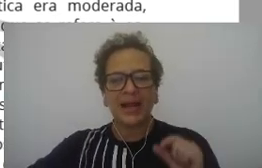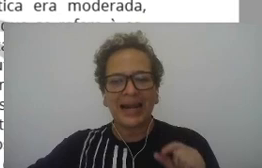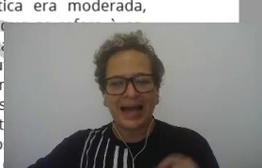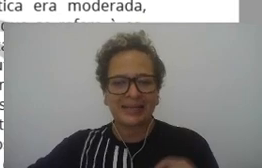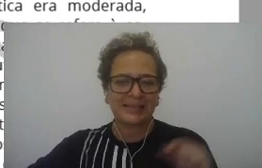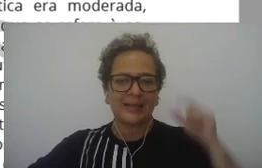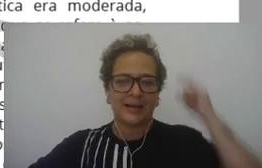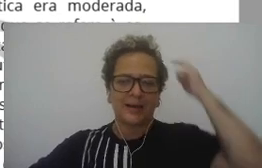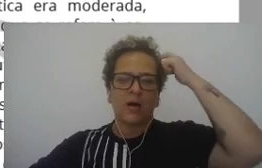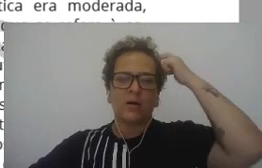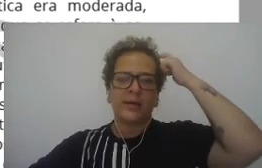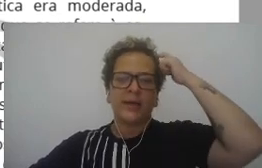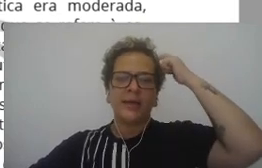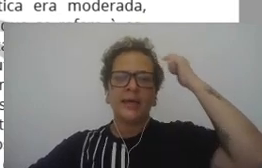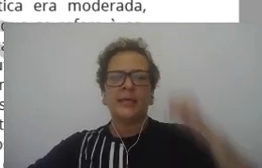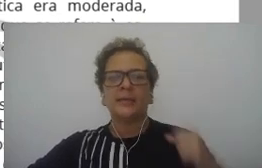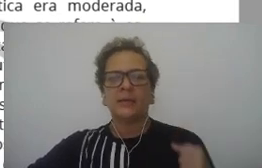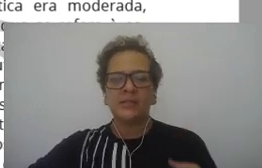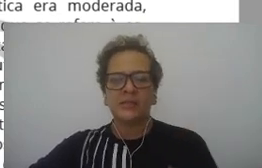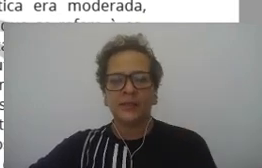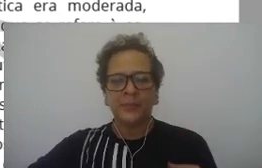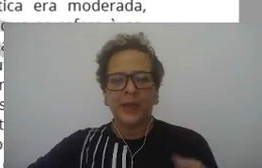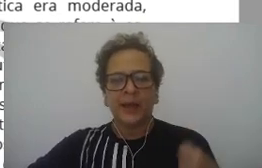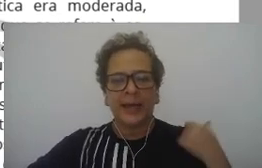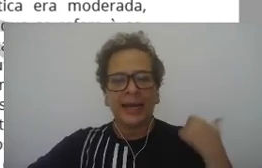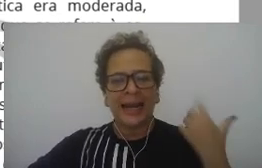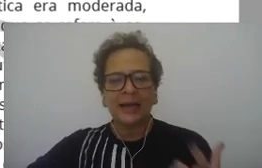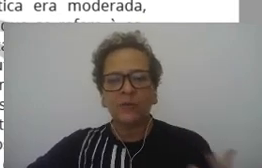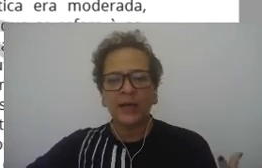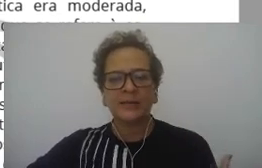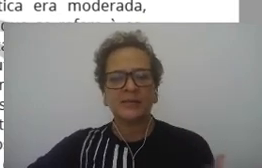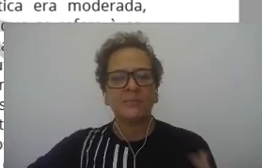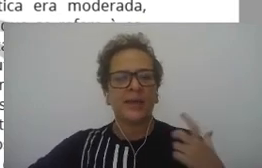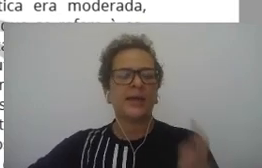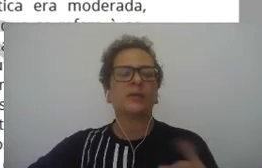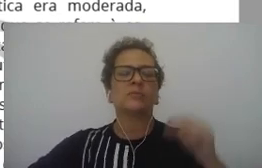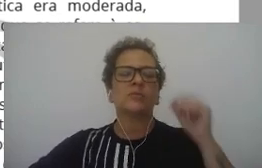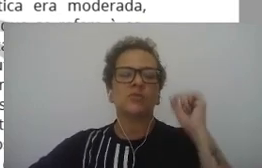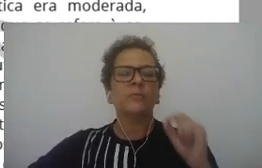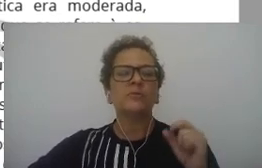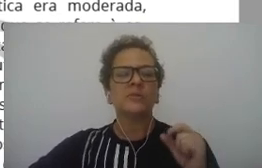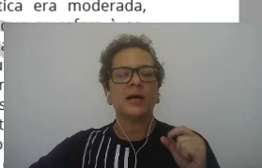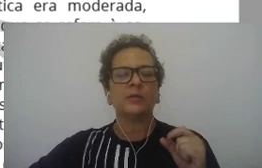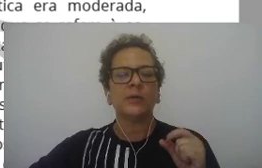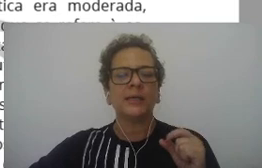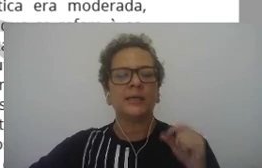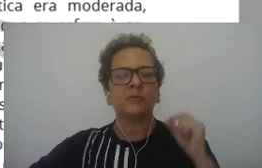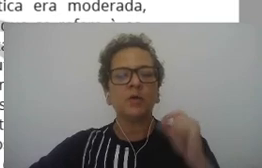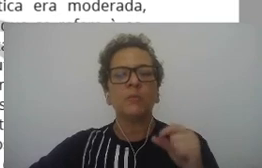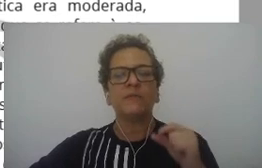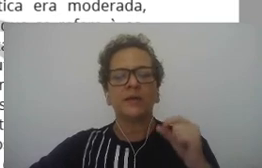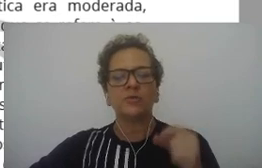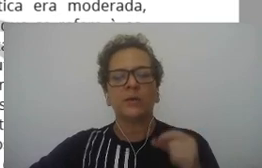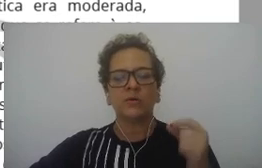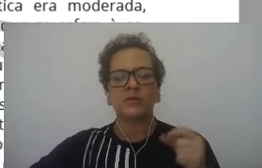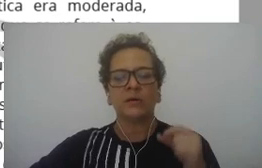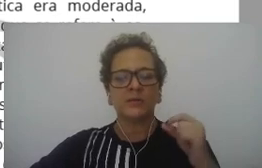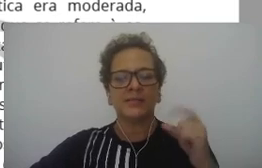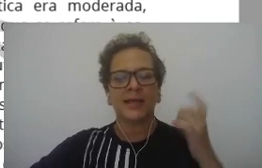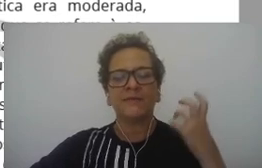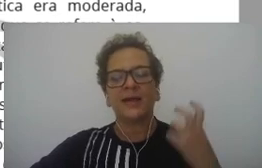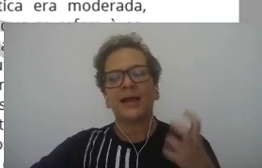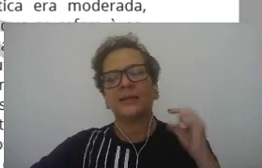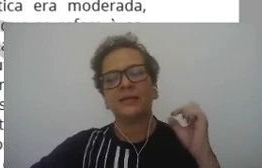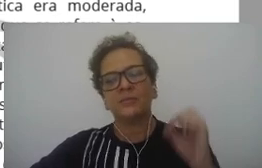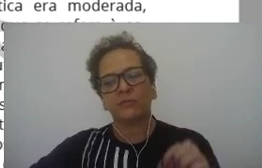certo para produção clássica Ok então assim lá Nascimento só buscando aqui não tem como falar de uma